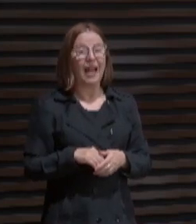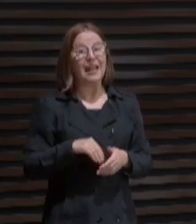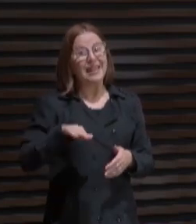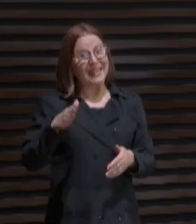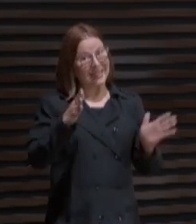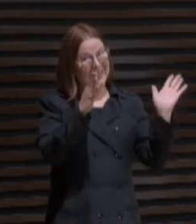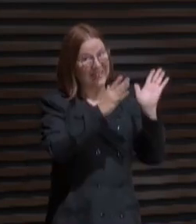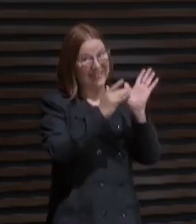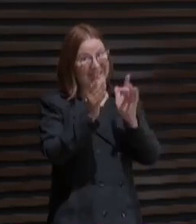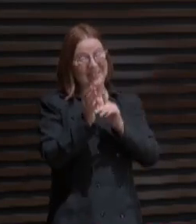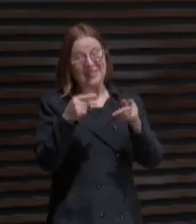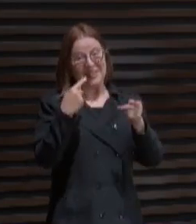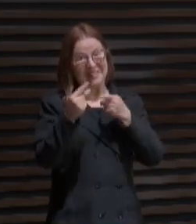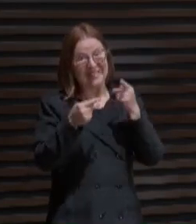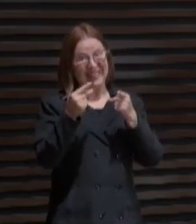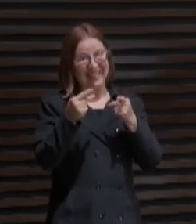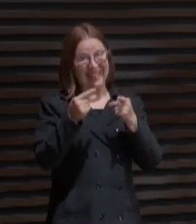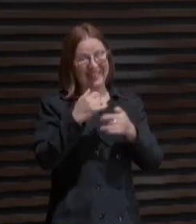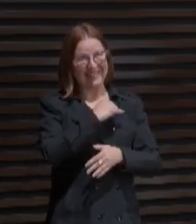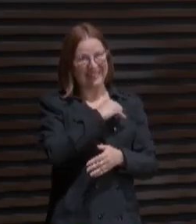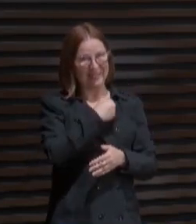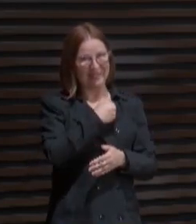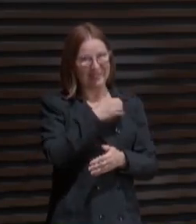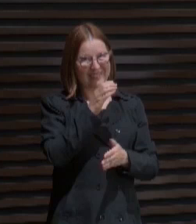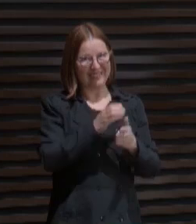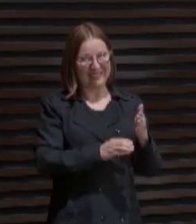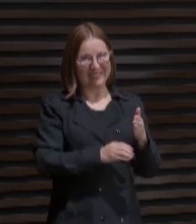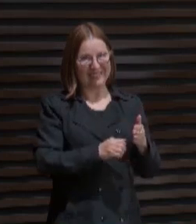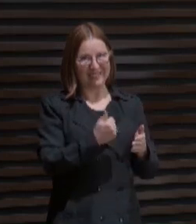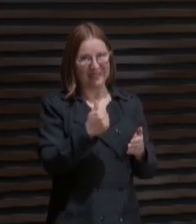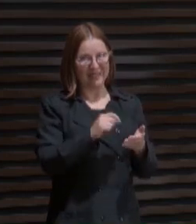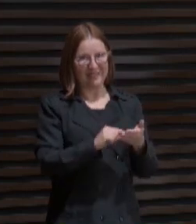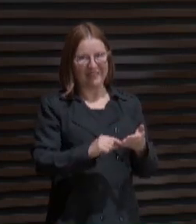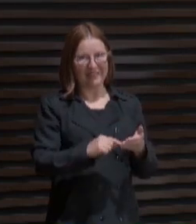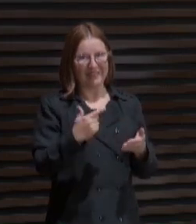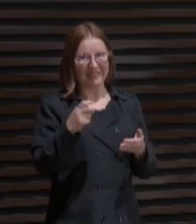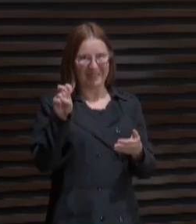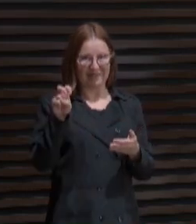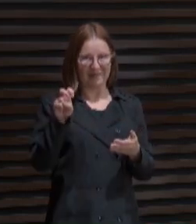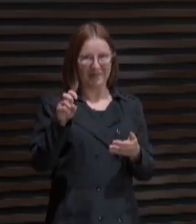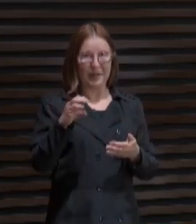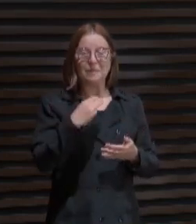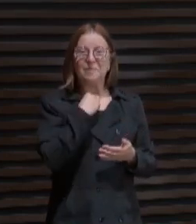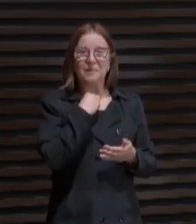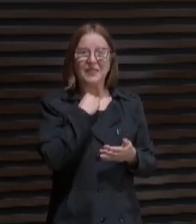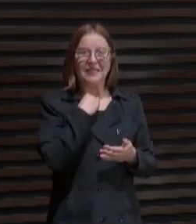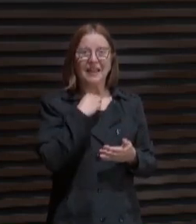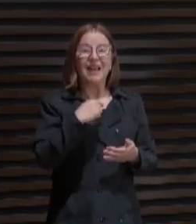Jesus o que está registrado em João 11, 25. Marta, eu sou